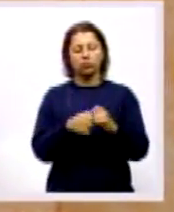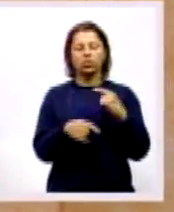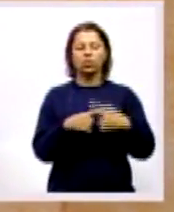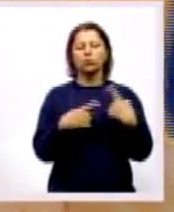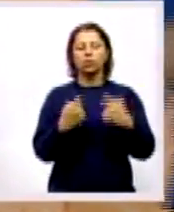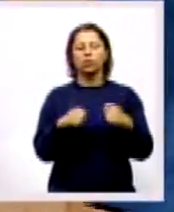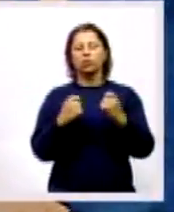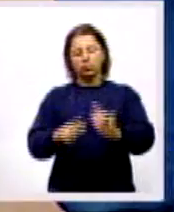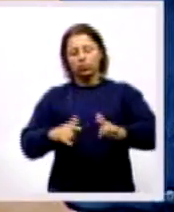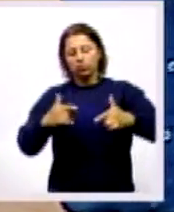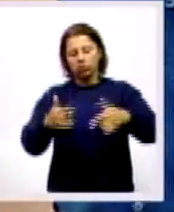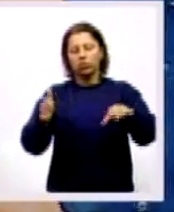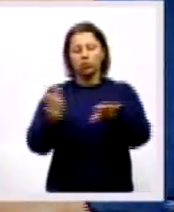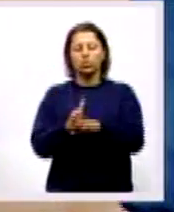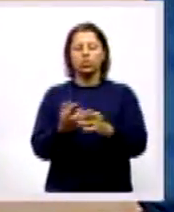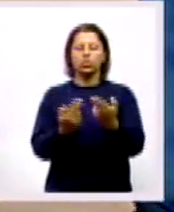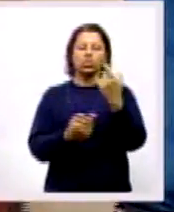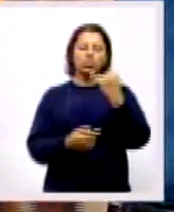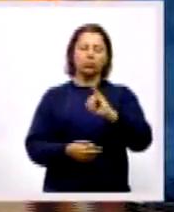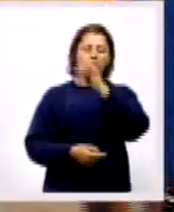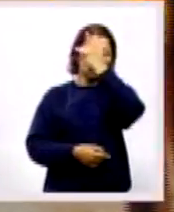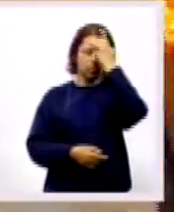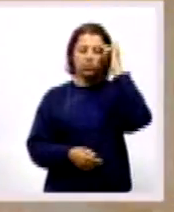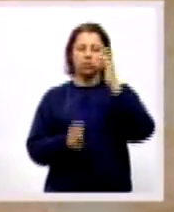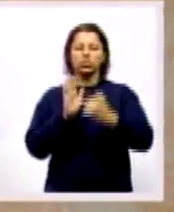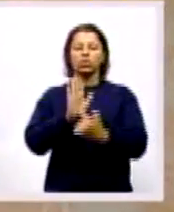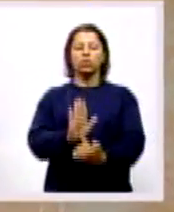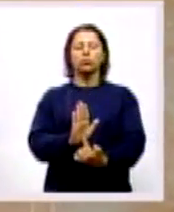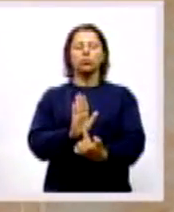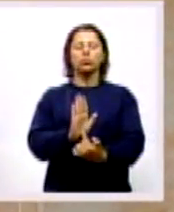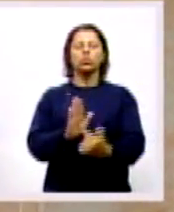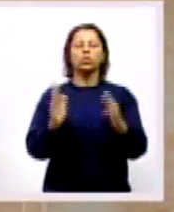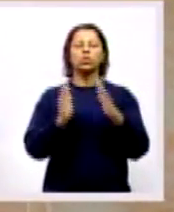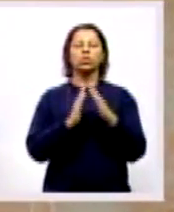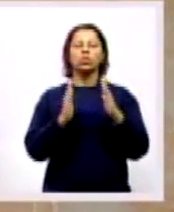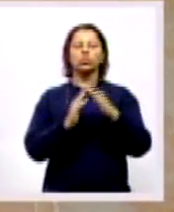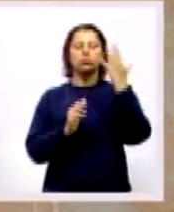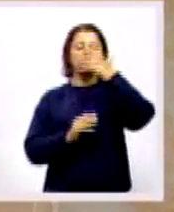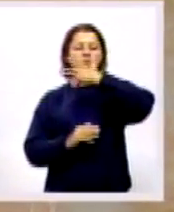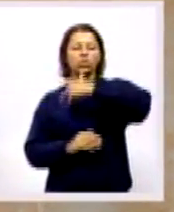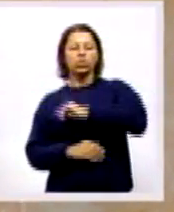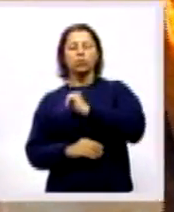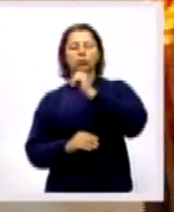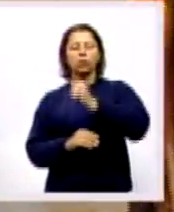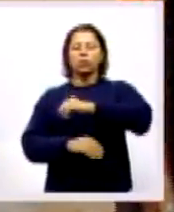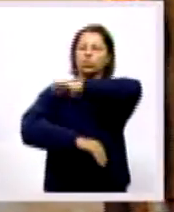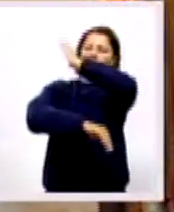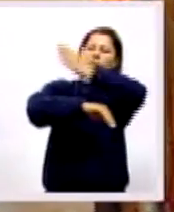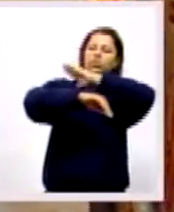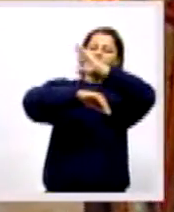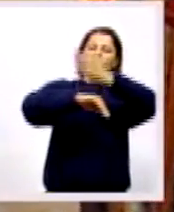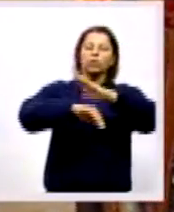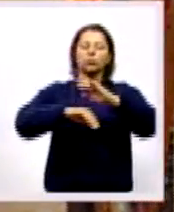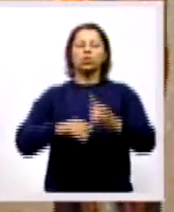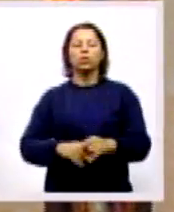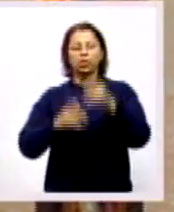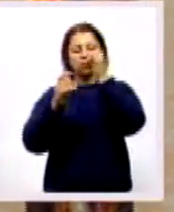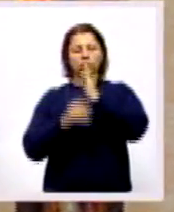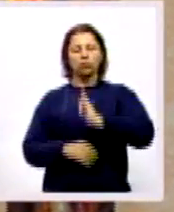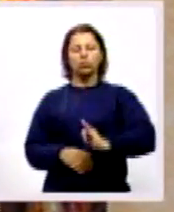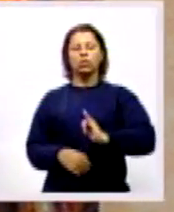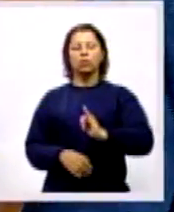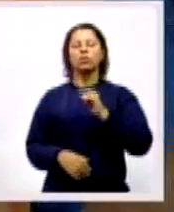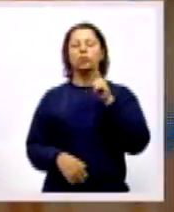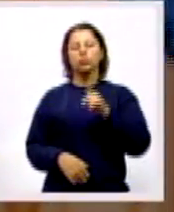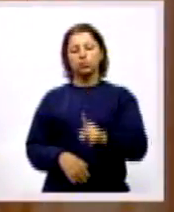lutar para chegar. É como se alguém mostrasse para você uma casa belíssima que fica no monte e dissesse para